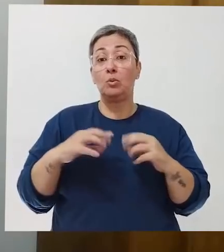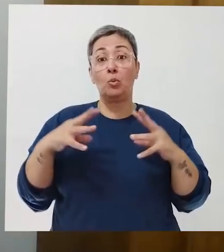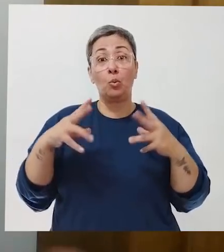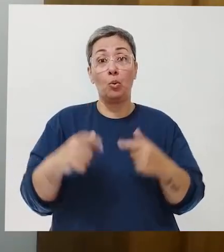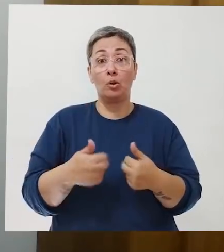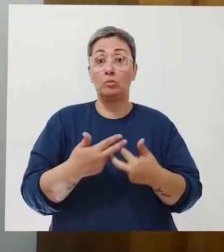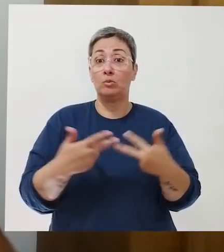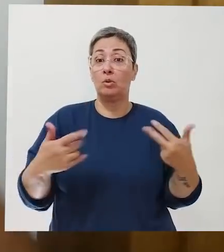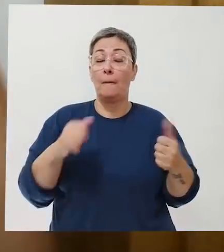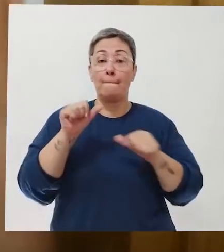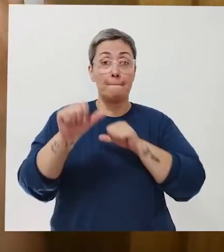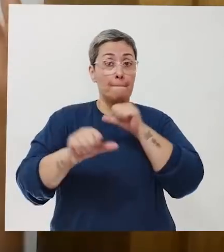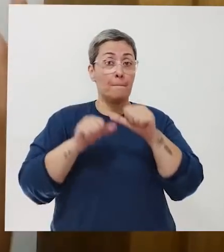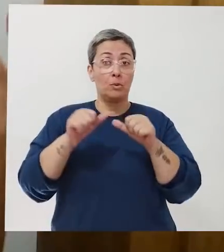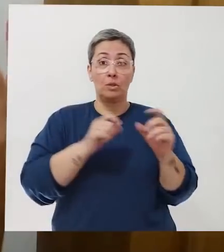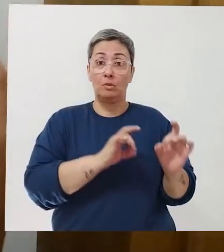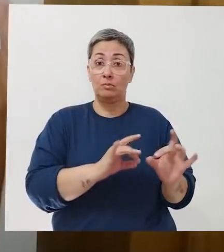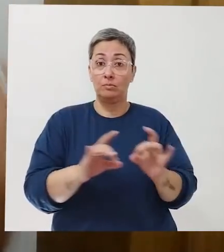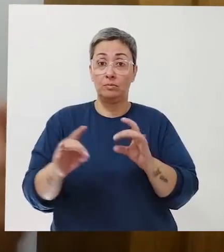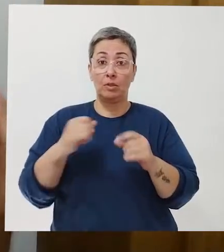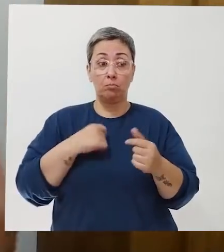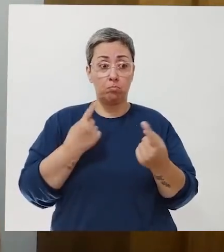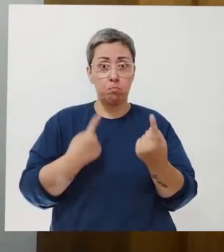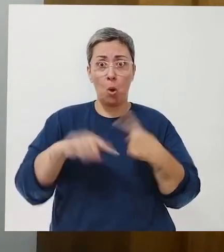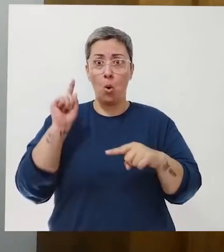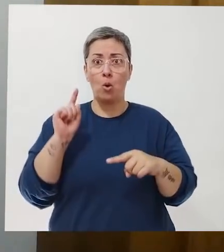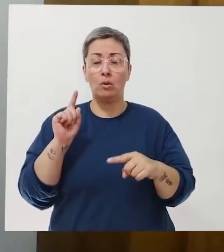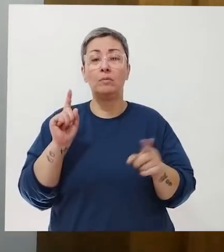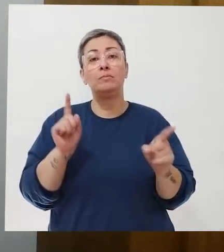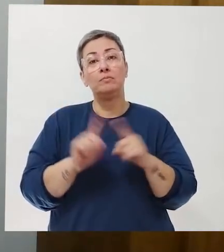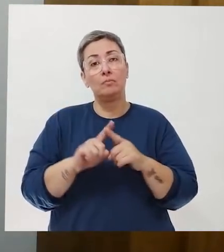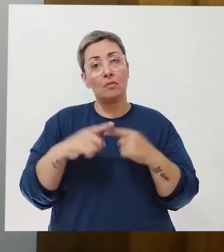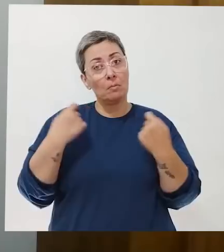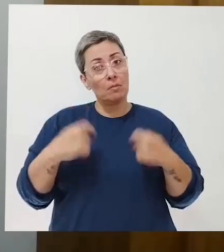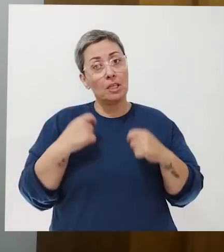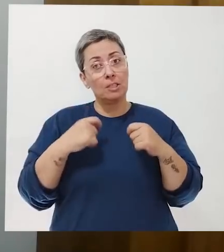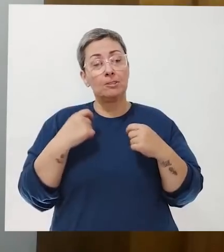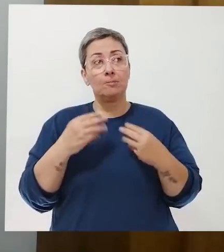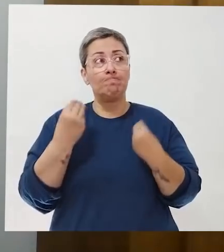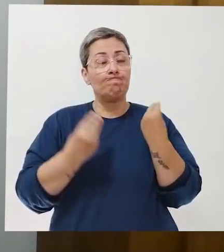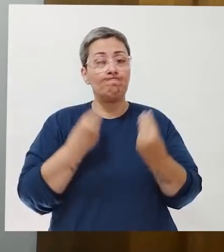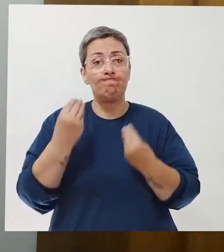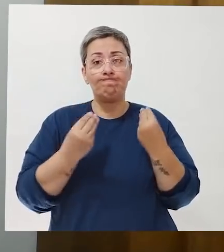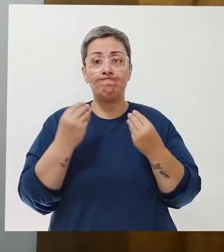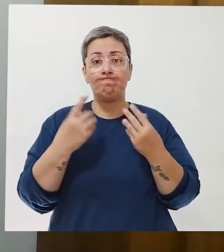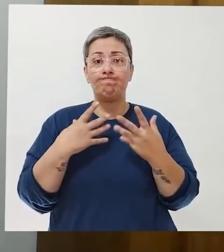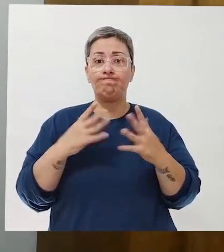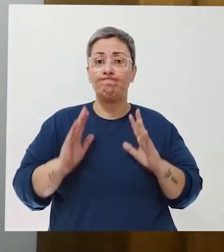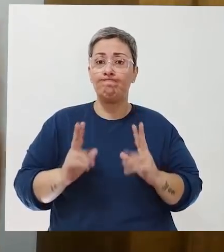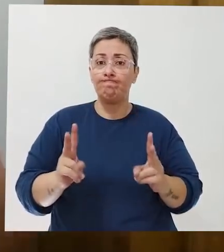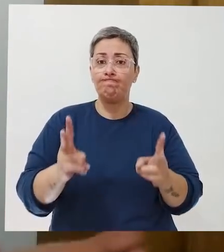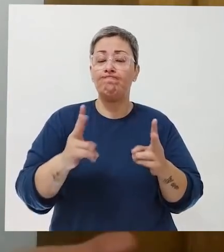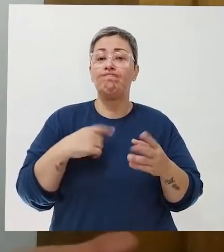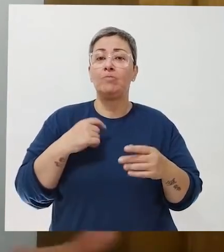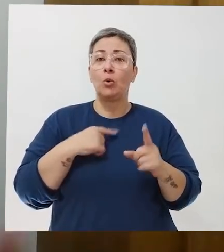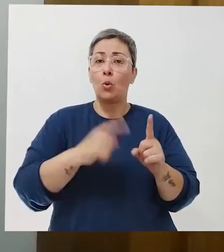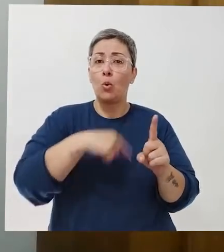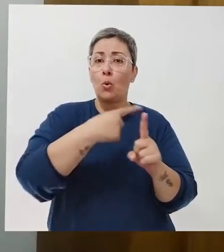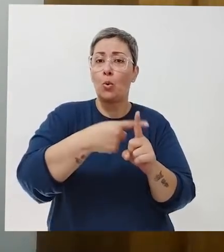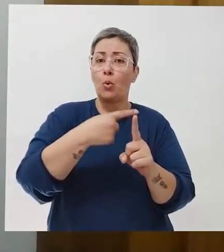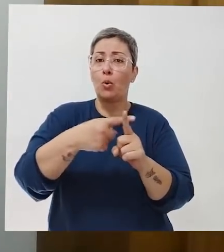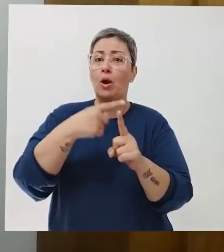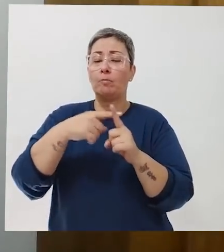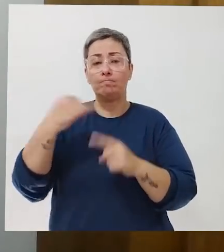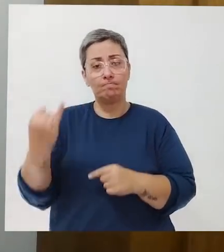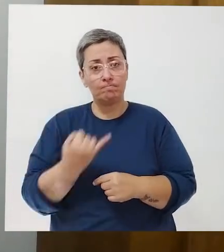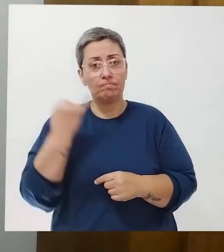tudo isso, nós mudamos a nossa rotina bruscamente. Nós precisamos encontrar uma forma de mantê-la com ações positivas, porque